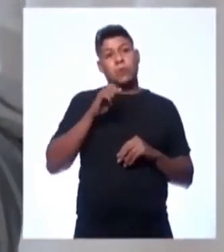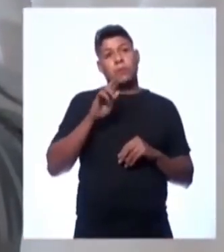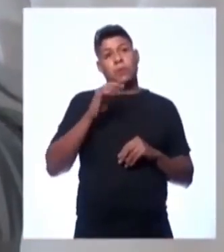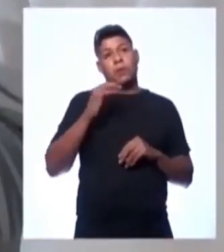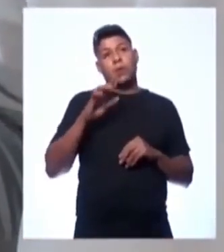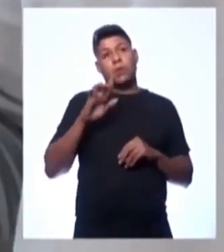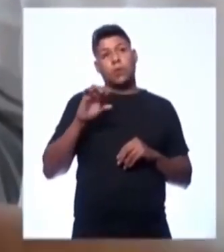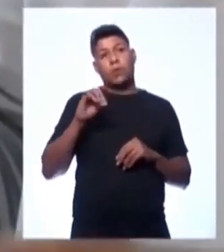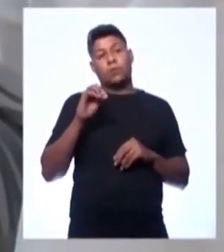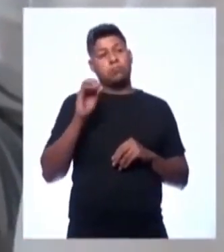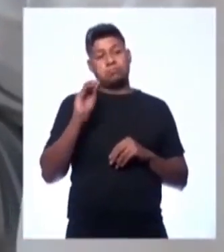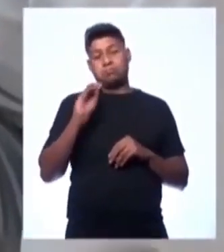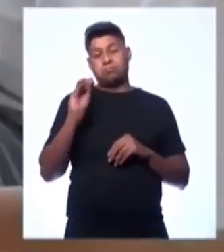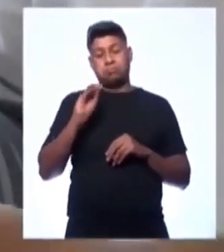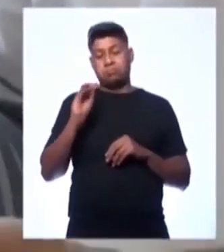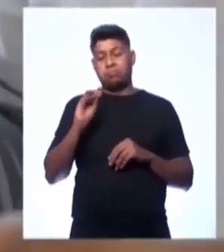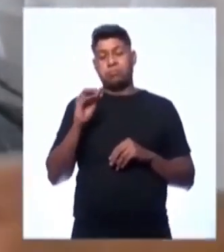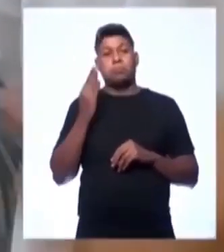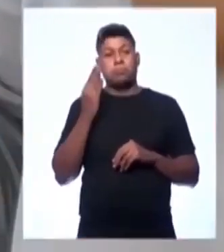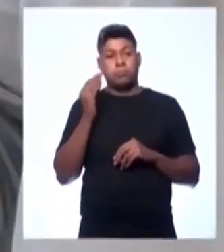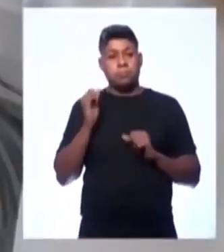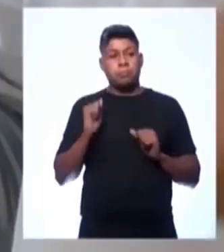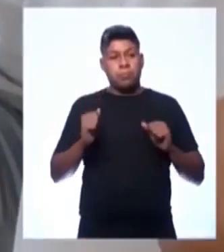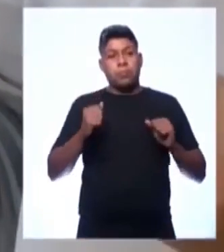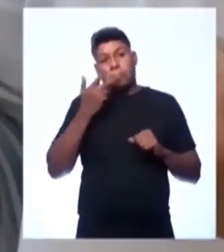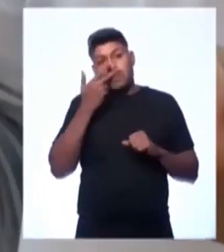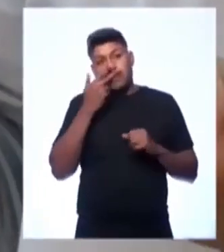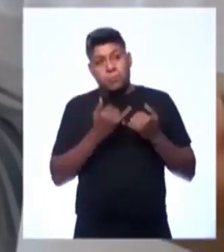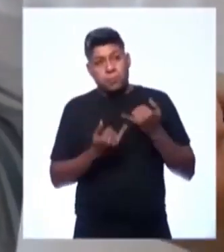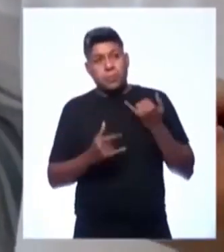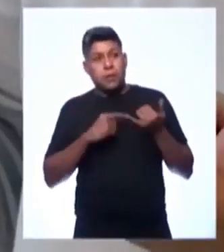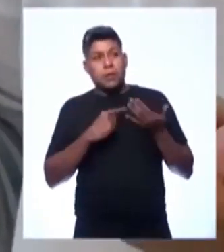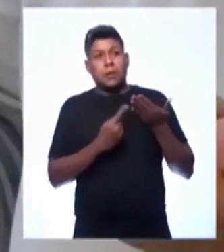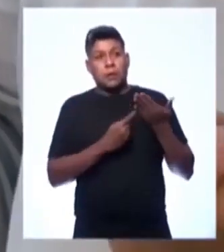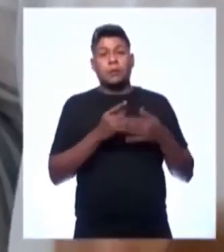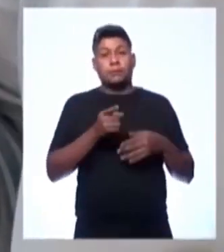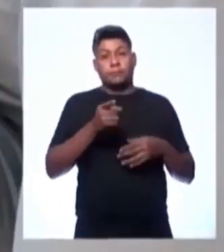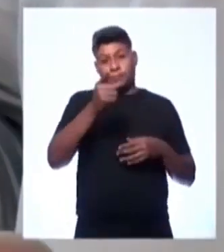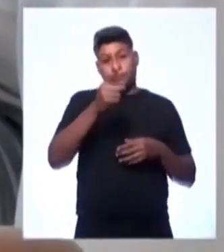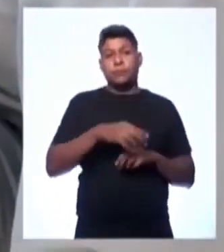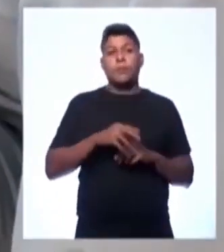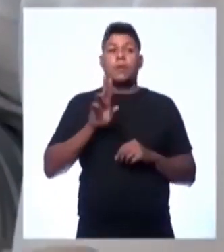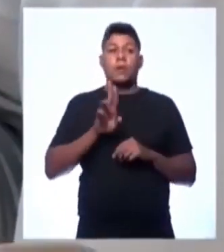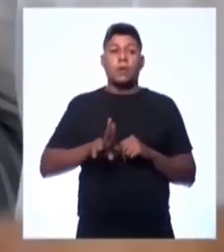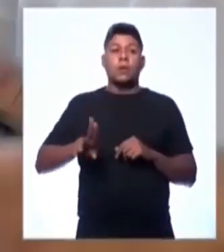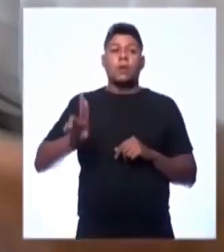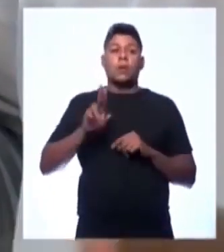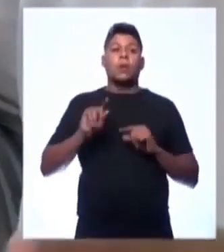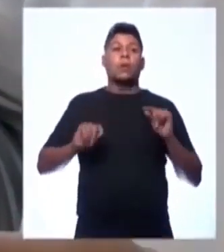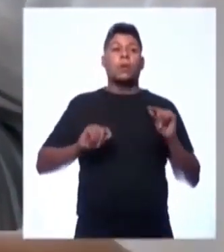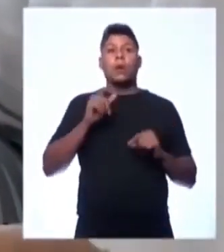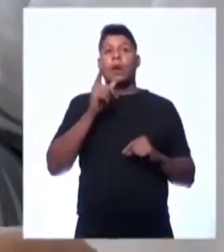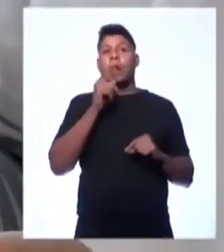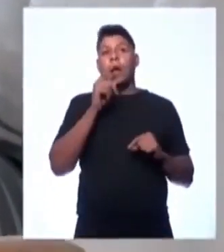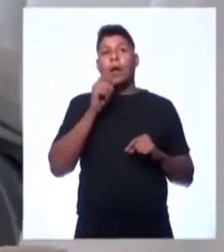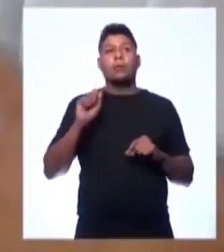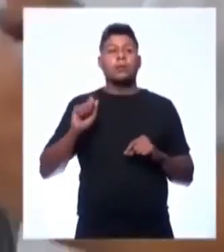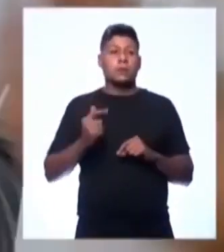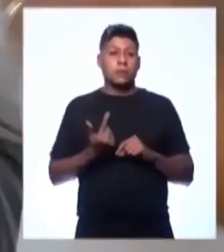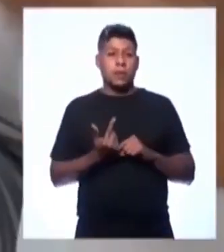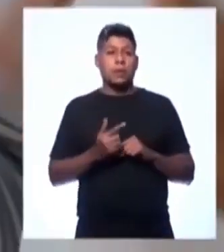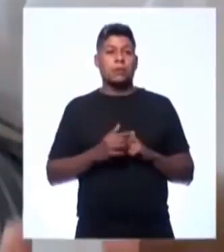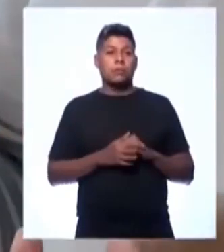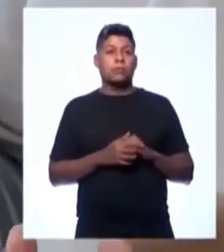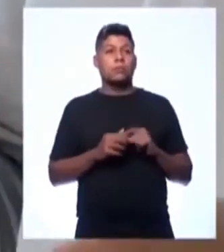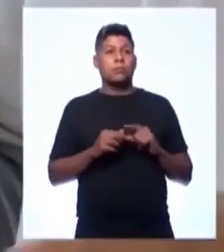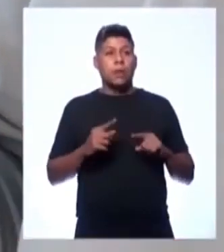poder usar ele aqui, mas poderia fazer uma montagem parecida com a que tem na apostila de vocês, usando aí água com sal, né? Porém,